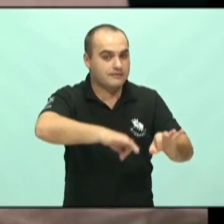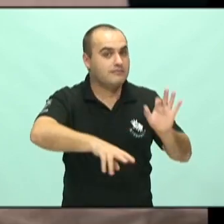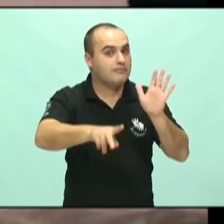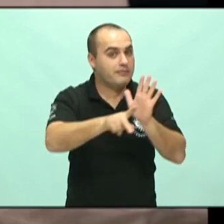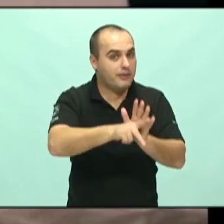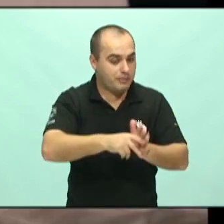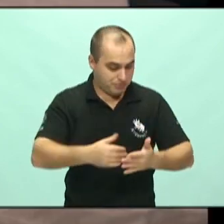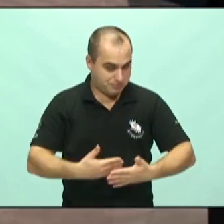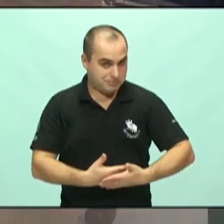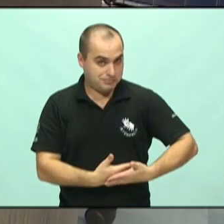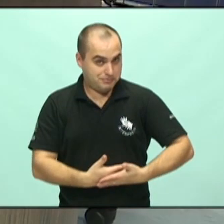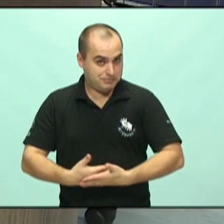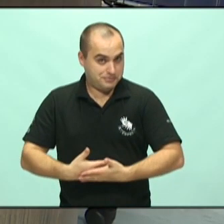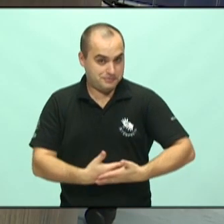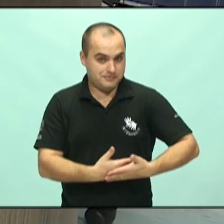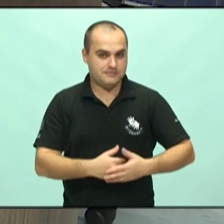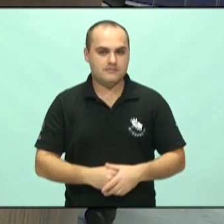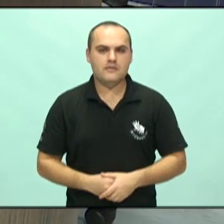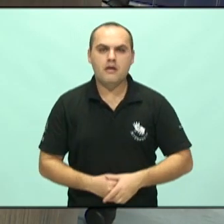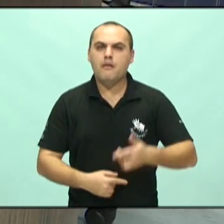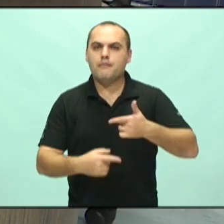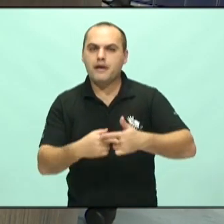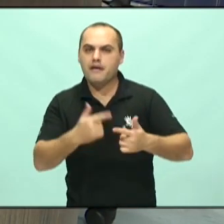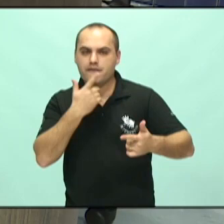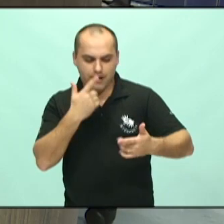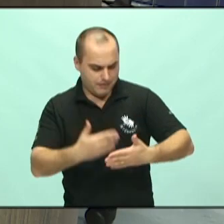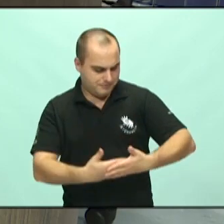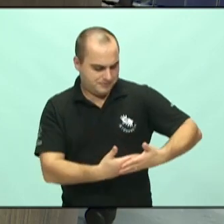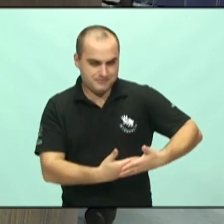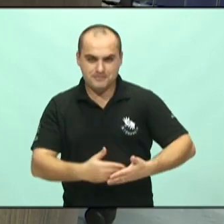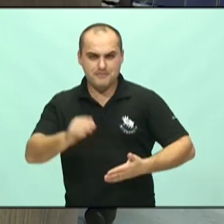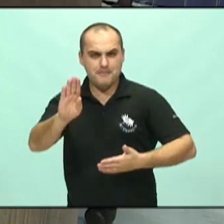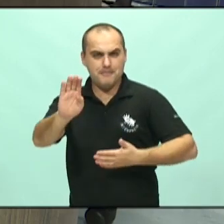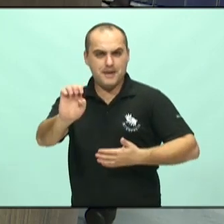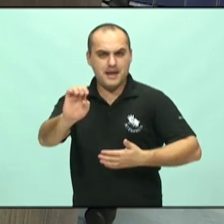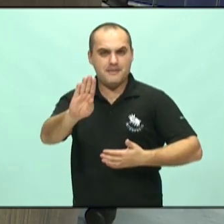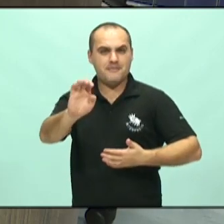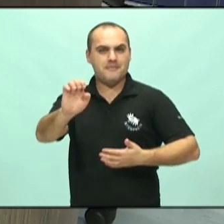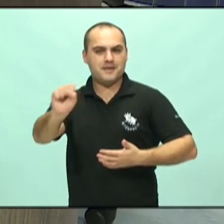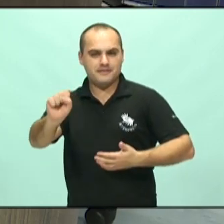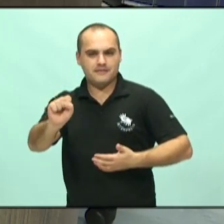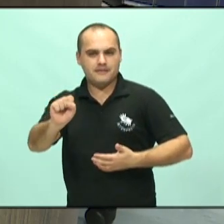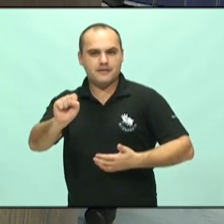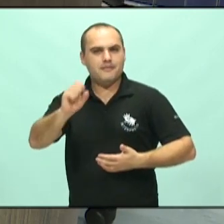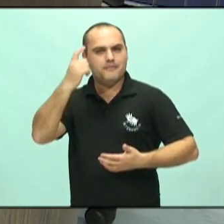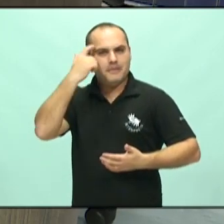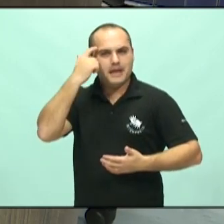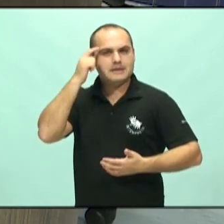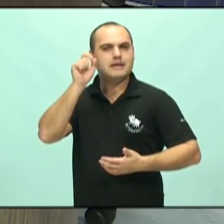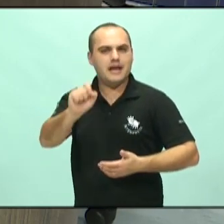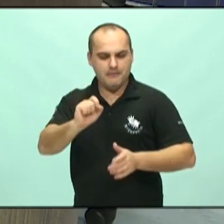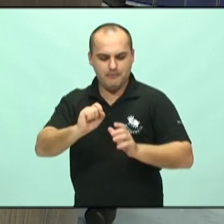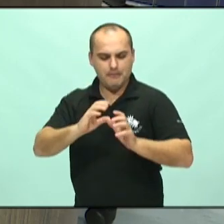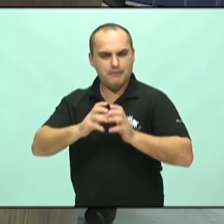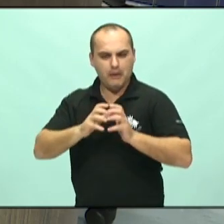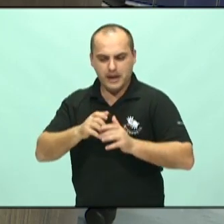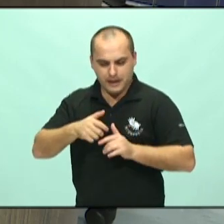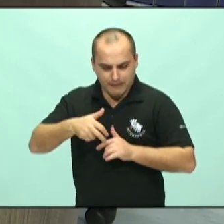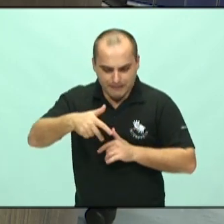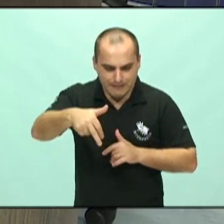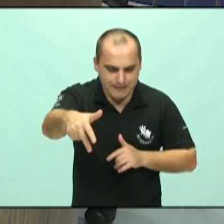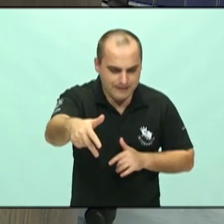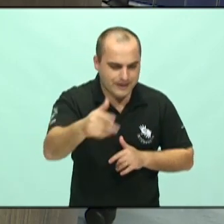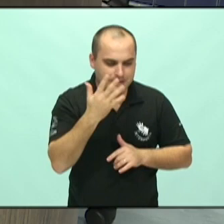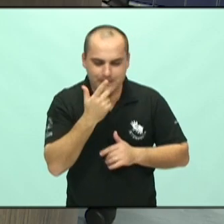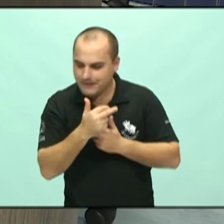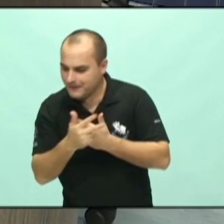bebês, porque quando fala em bebês se espera sempre que tenha aquela coisa a bolinha correndo, as cores primárias,